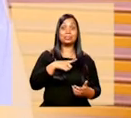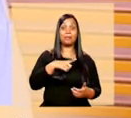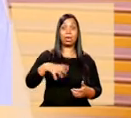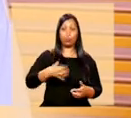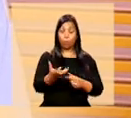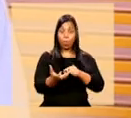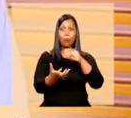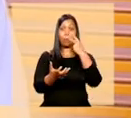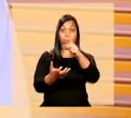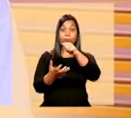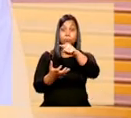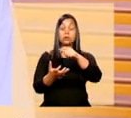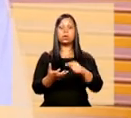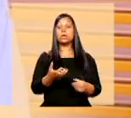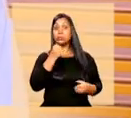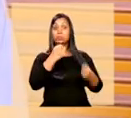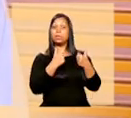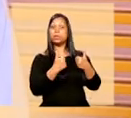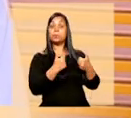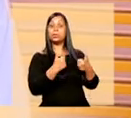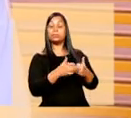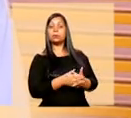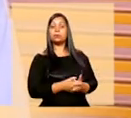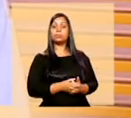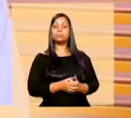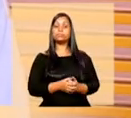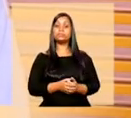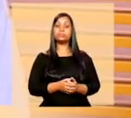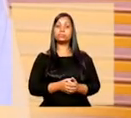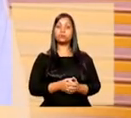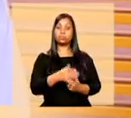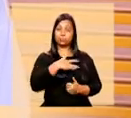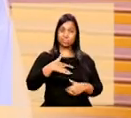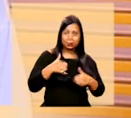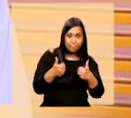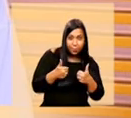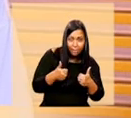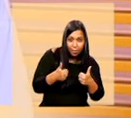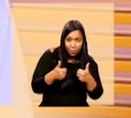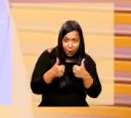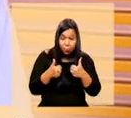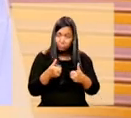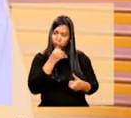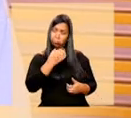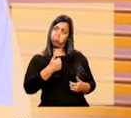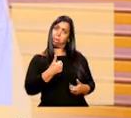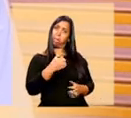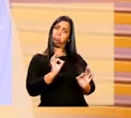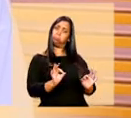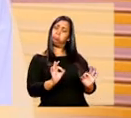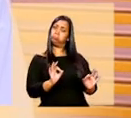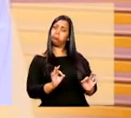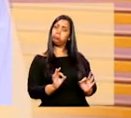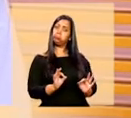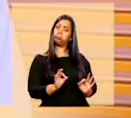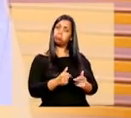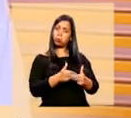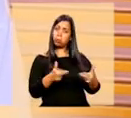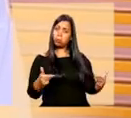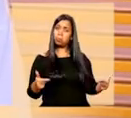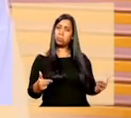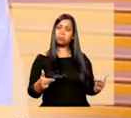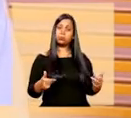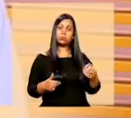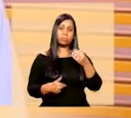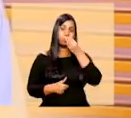você. Aí eu, tudo bem, doutor. Ele perguntou para mim, você está bem? Eu falei assim, eu estou bem. Tem alguma coisa